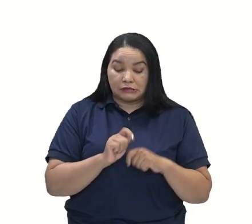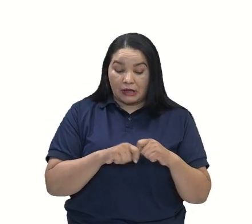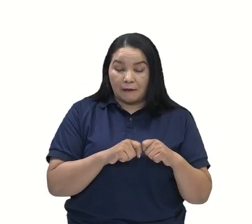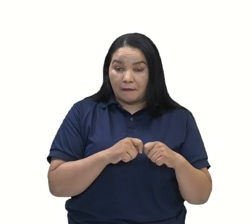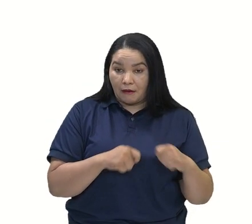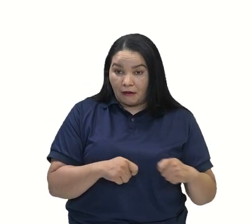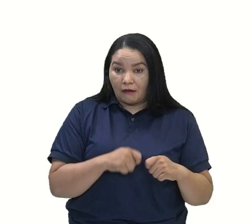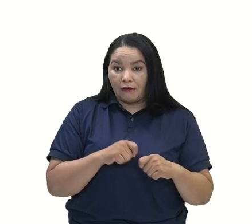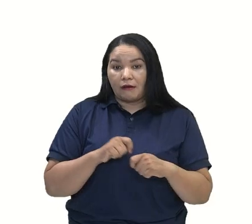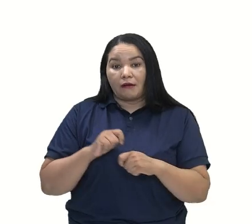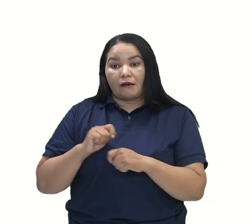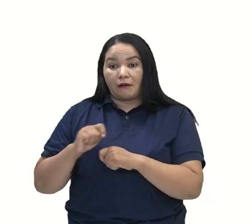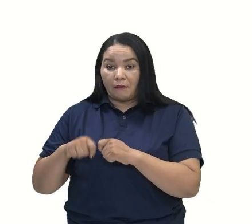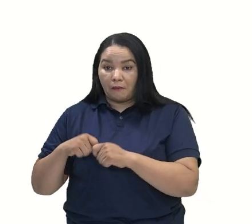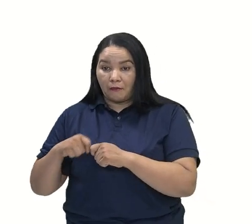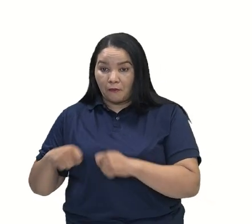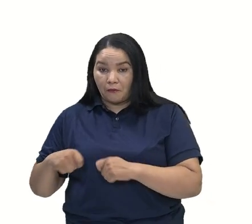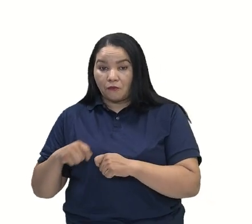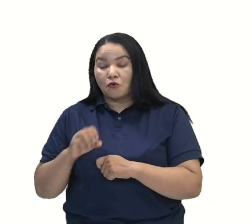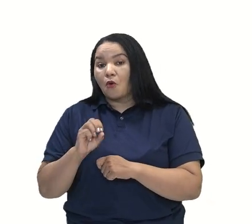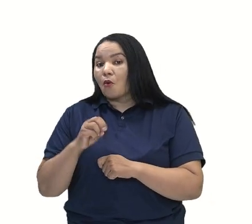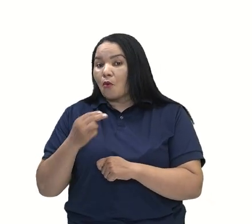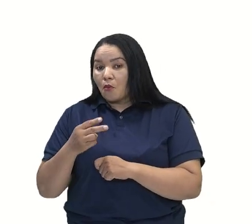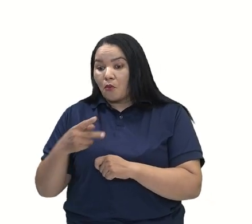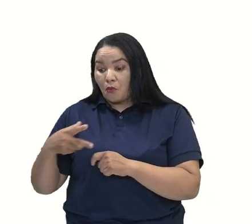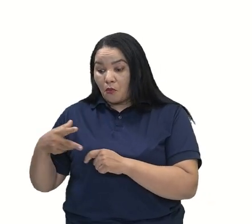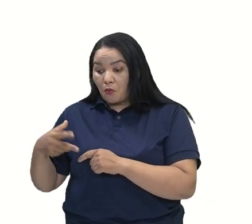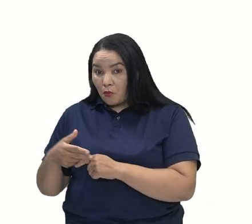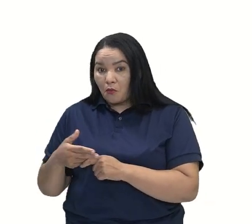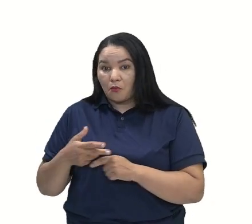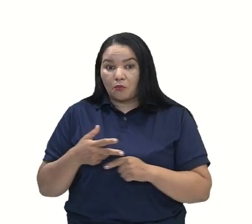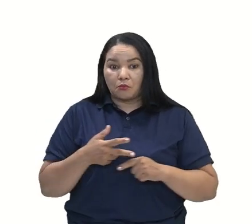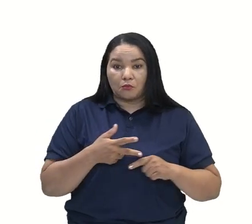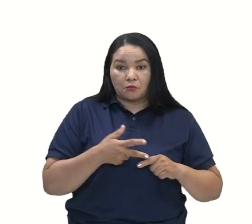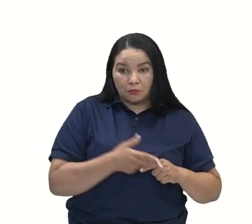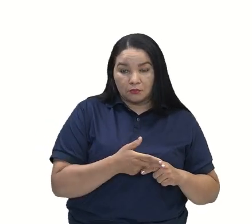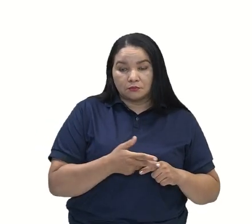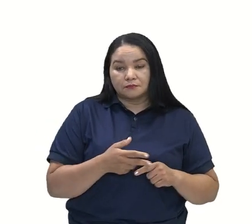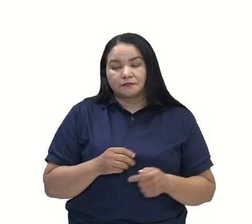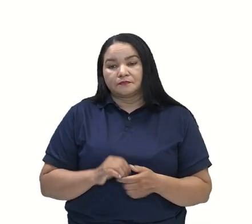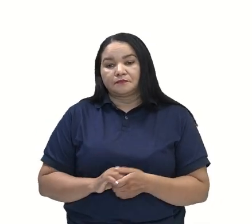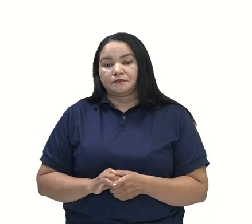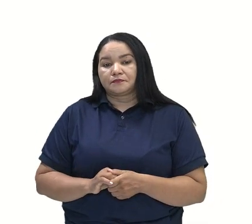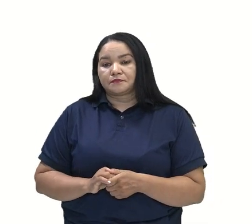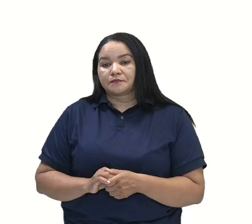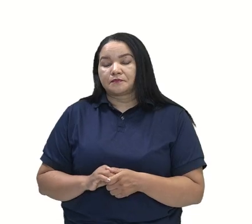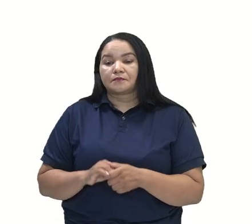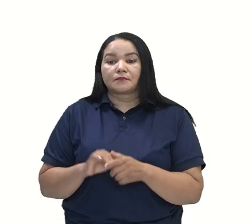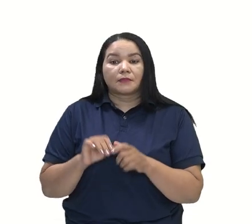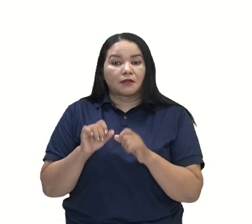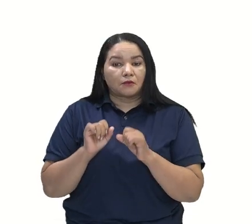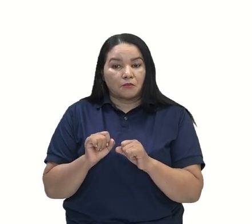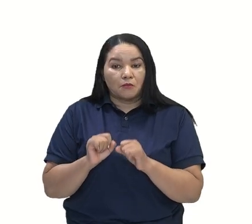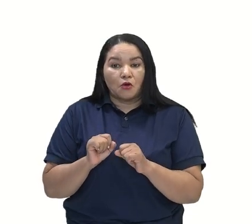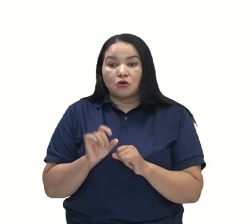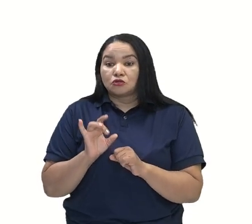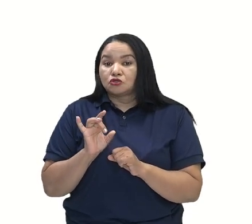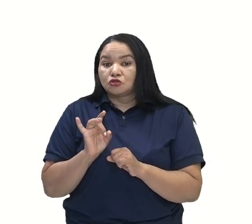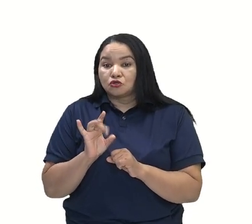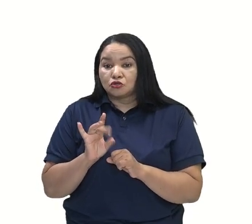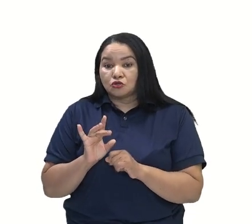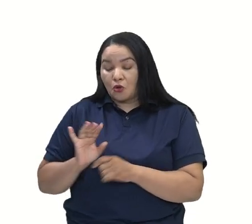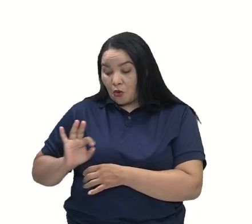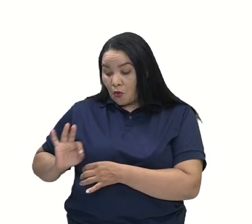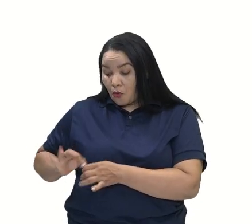né? Então, nesse caso, além de amarrar, ele também vai ser cortado. Pode ser simplesmente suturado, né?